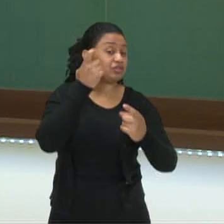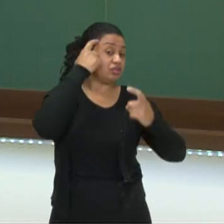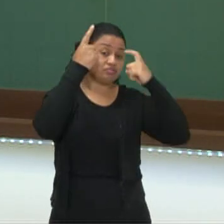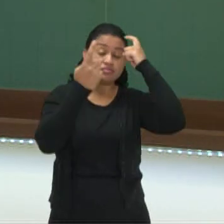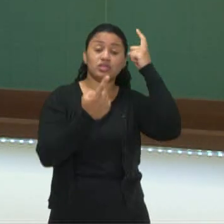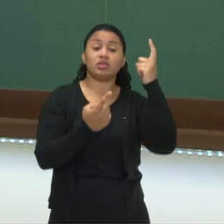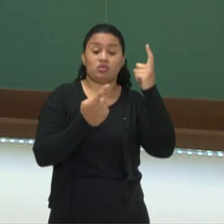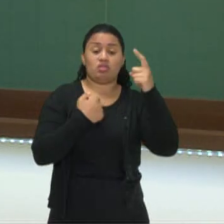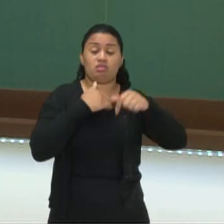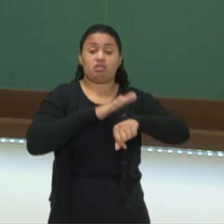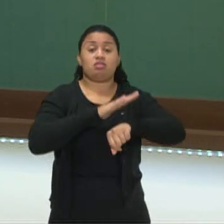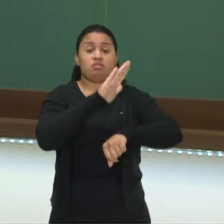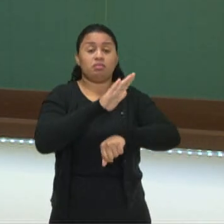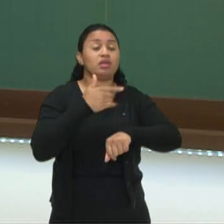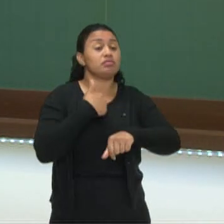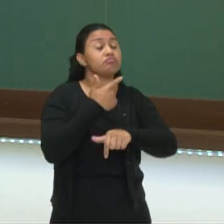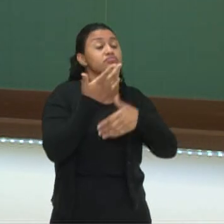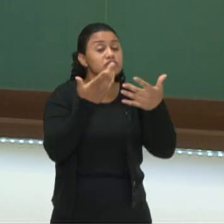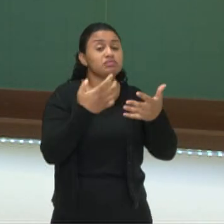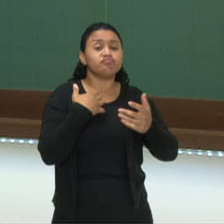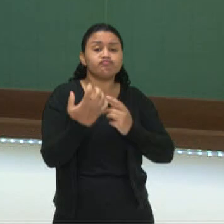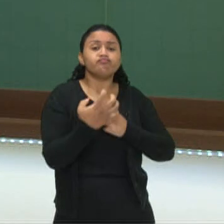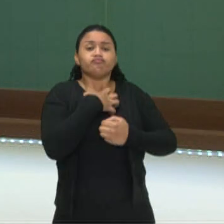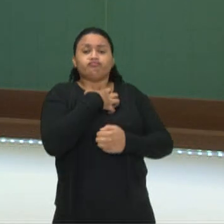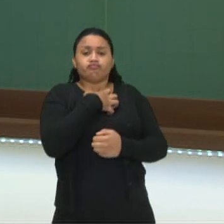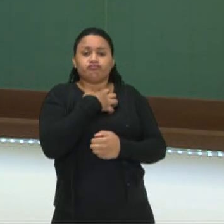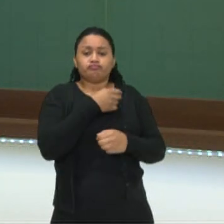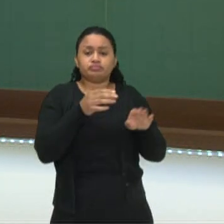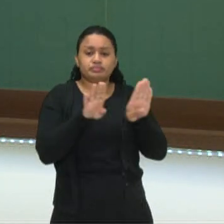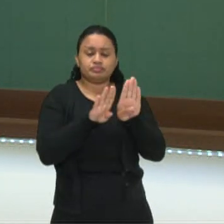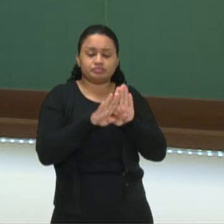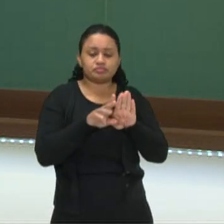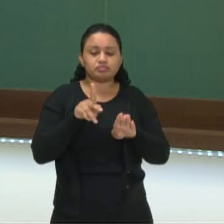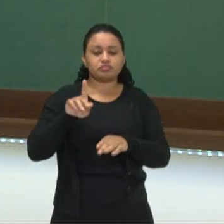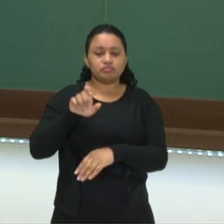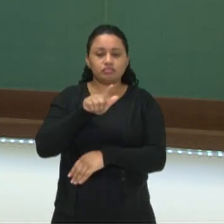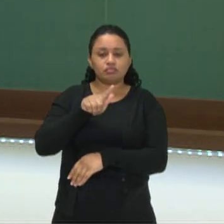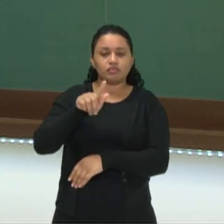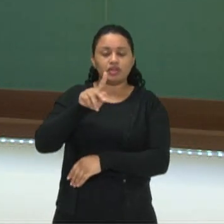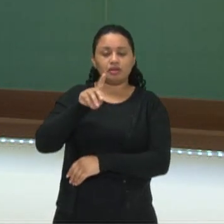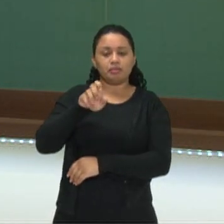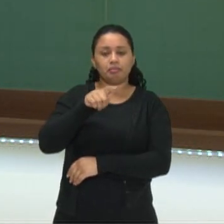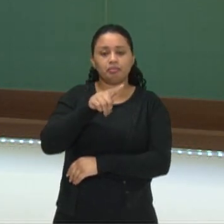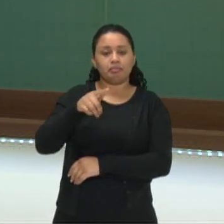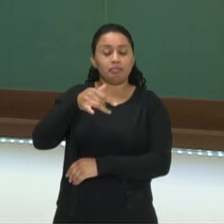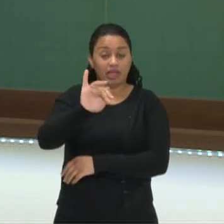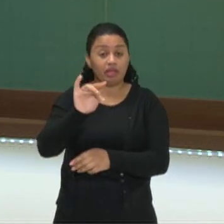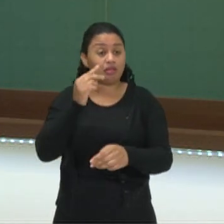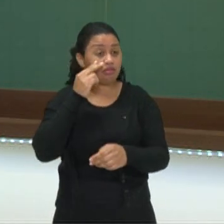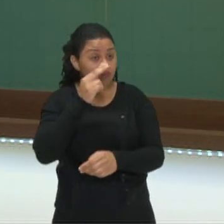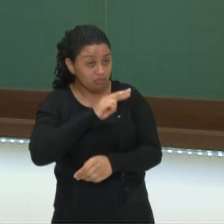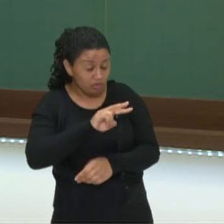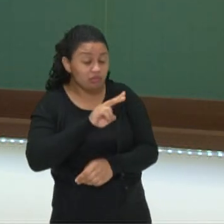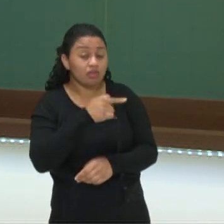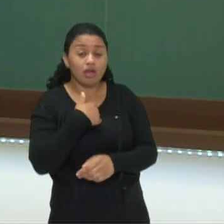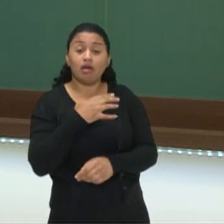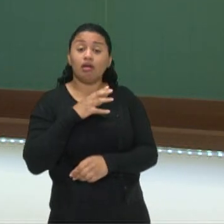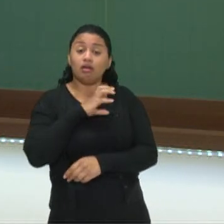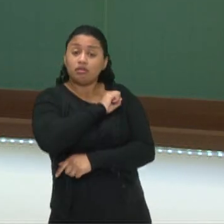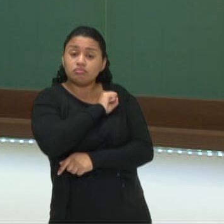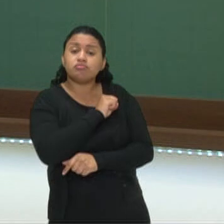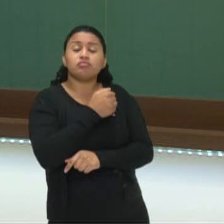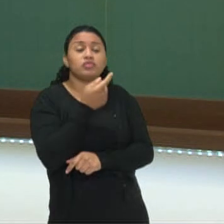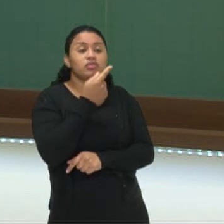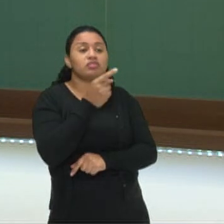era um espectador daquela pintura. Então, isso impacta muito ele. E a Peg, vendo isso, ama. E isso foi o início do que a gente vai chamar exatamente